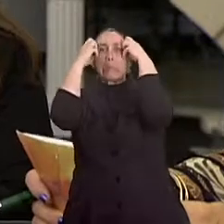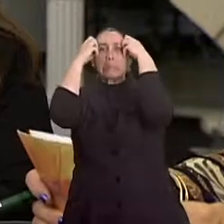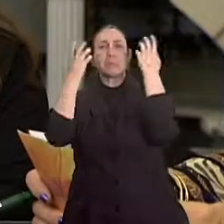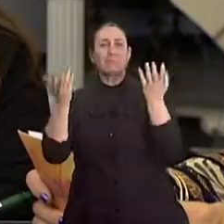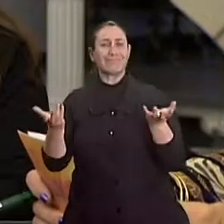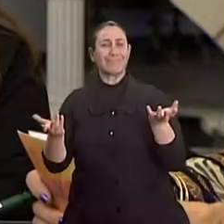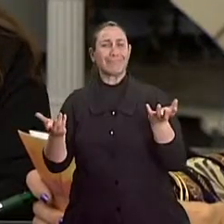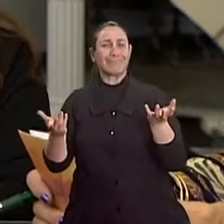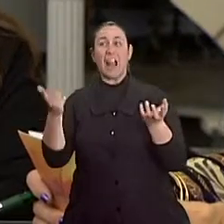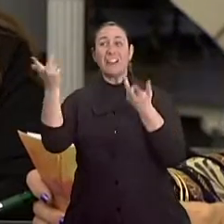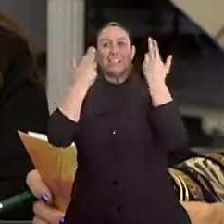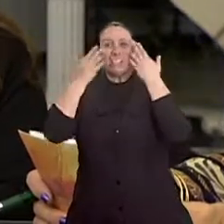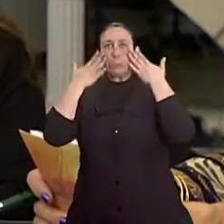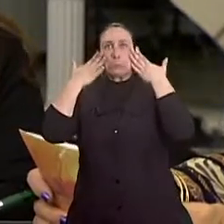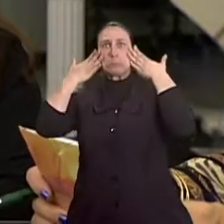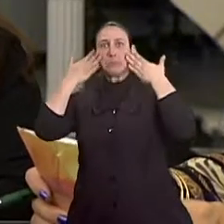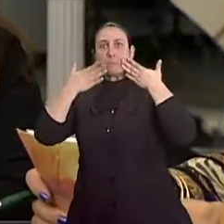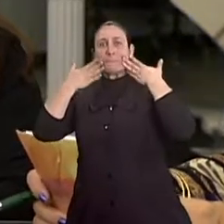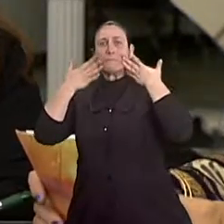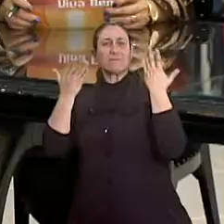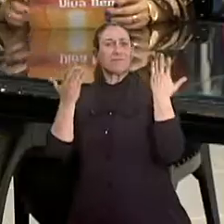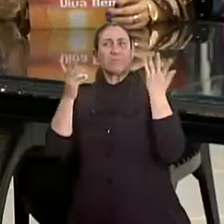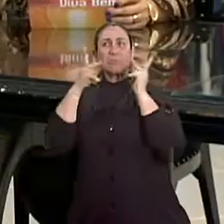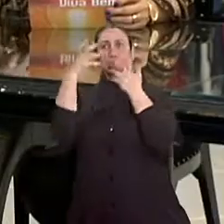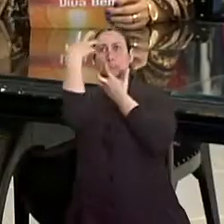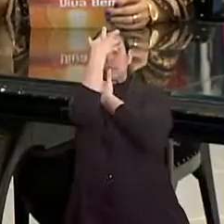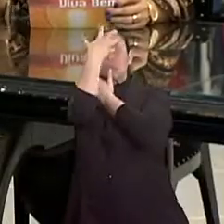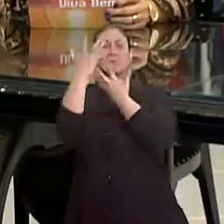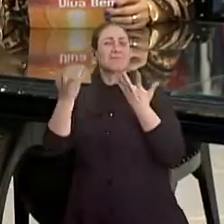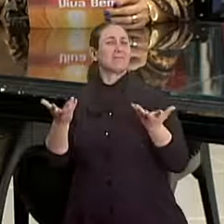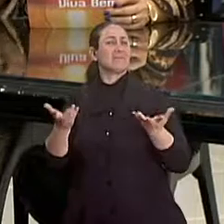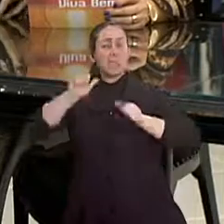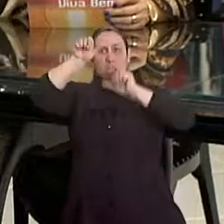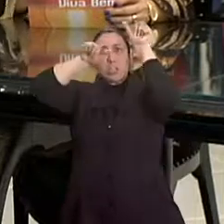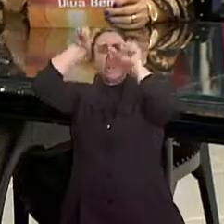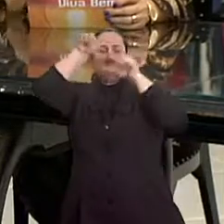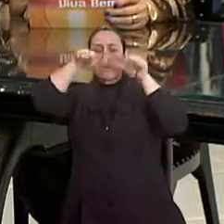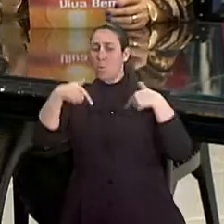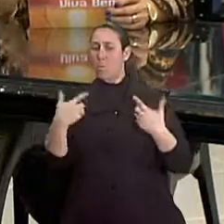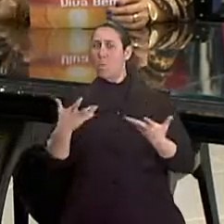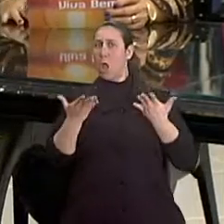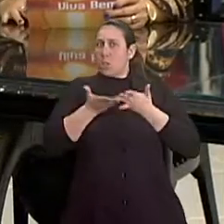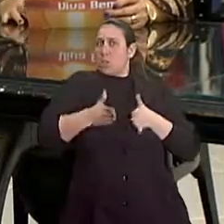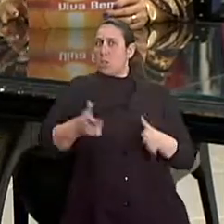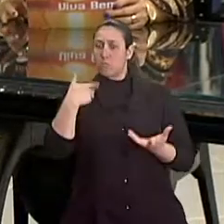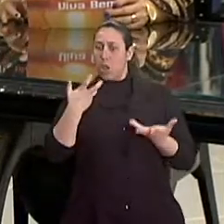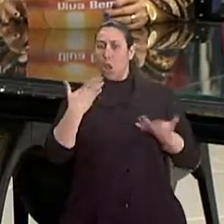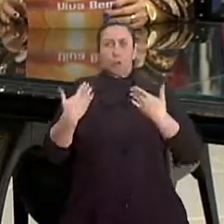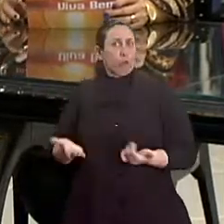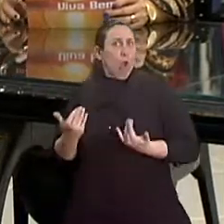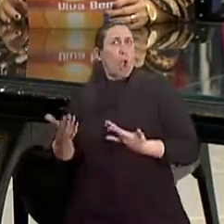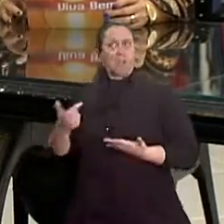botar muito botox, que as pessoas estão ficando desfiguradas. Uhum. Não é? Ou seja, se transformando pronto, de uma forma não negativa. Não adianta. As pessoas